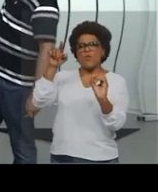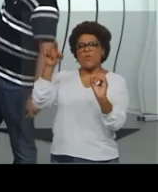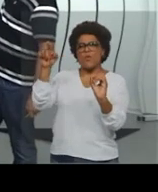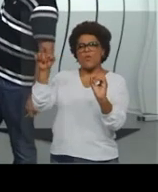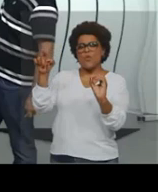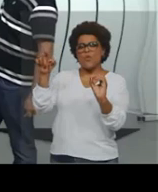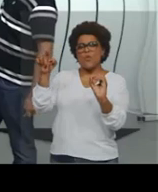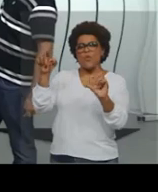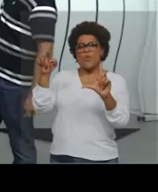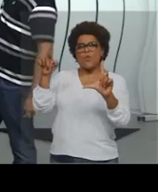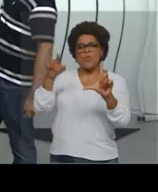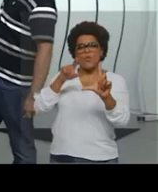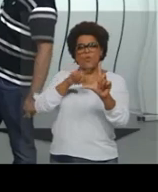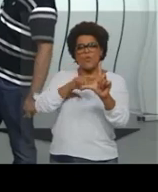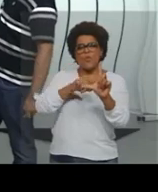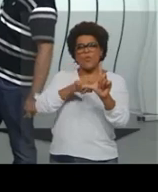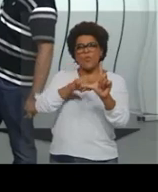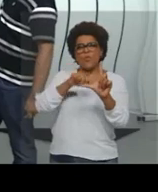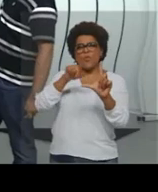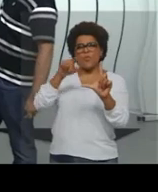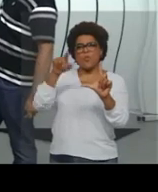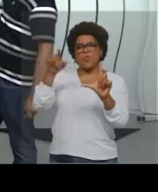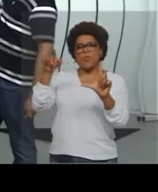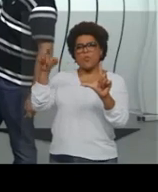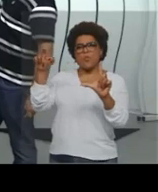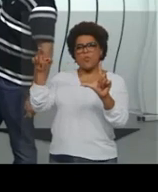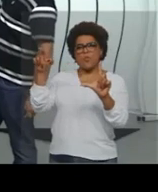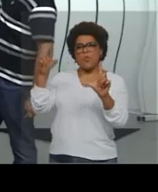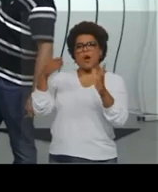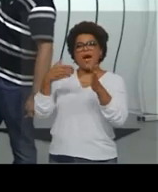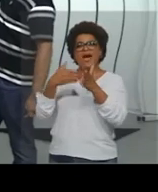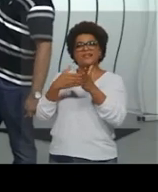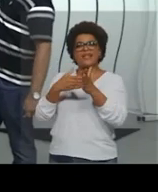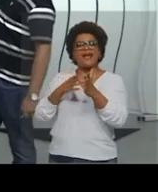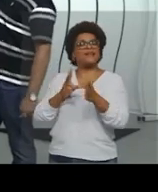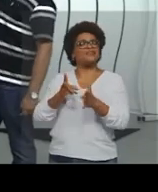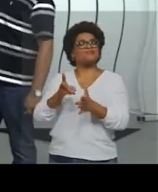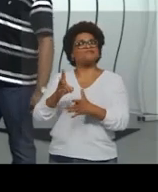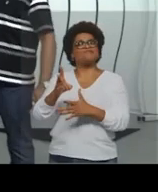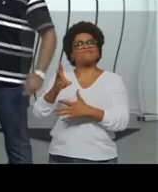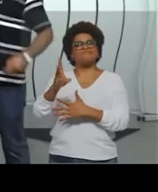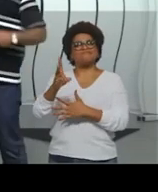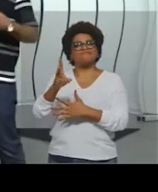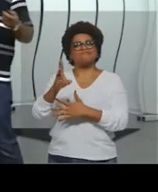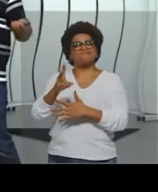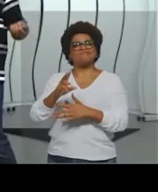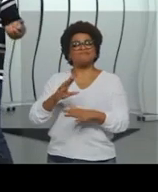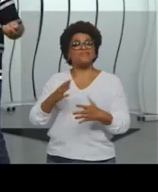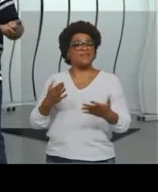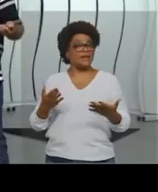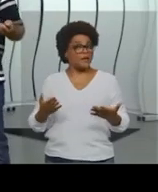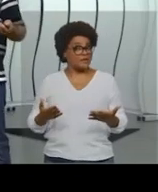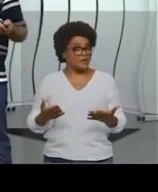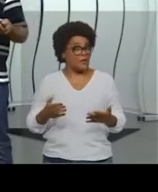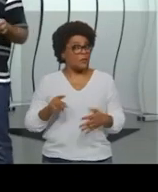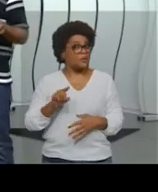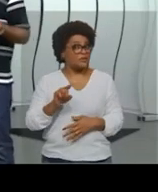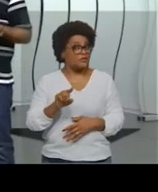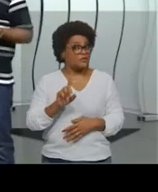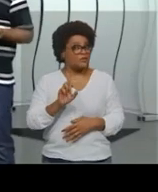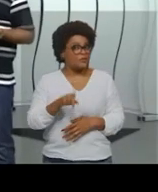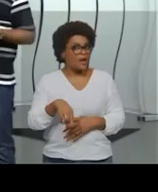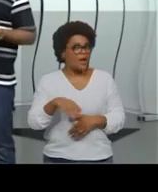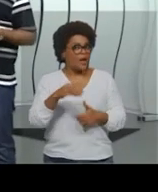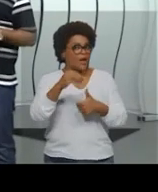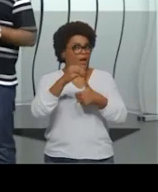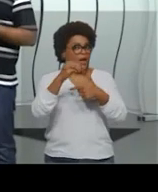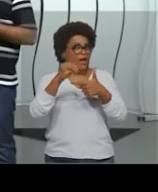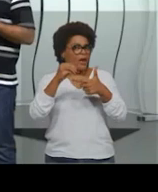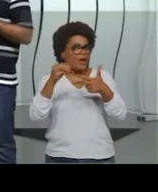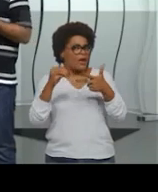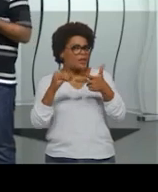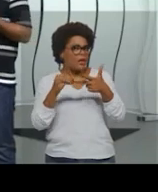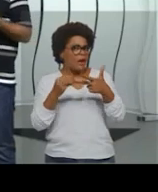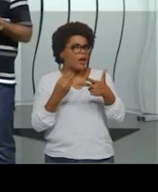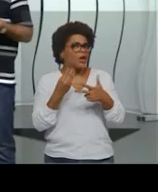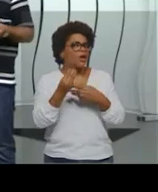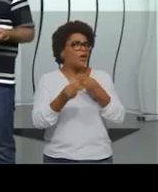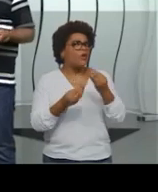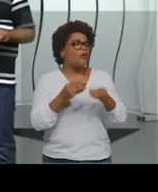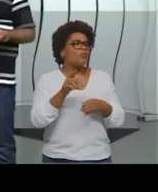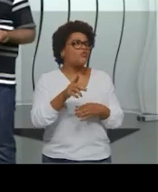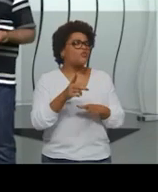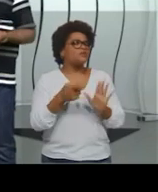aqui crescente até o infinito. Então, olha só, no Enem, né, como que você representa uma função, como que